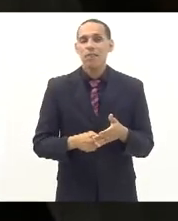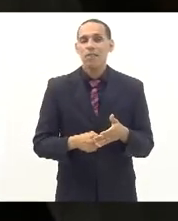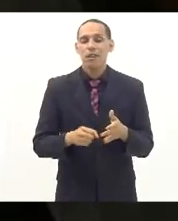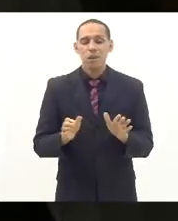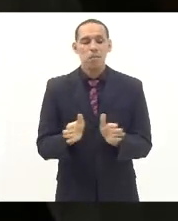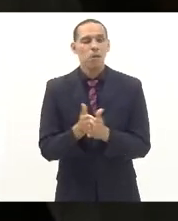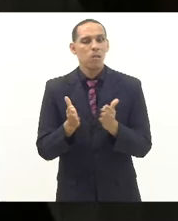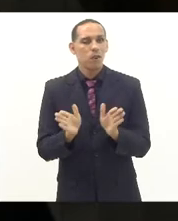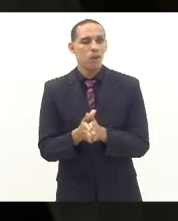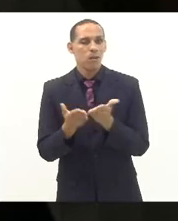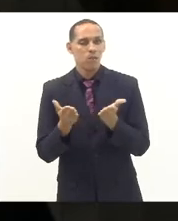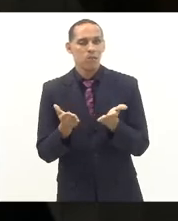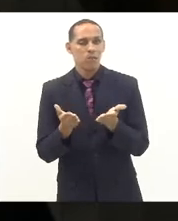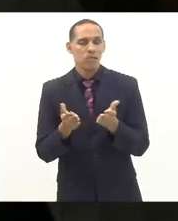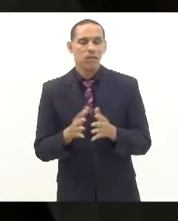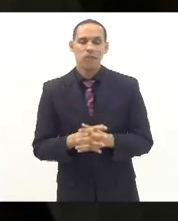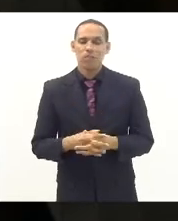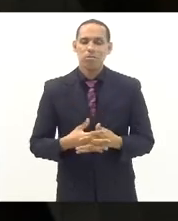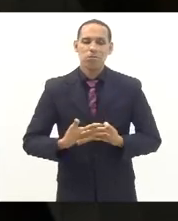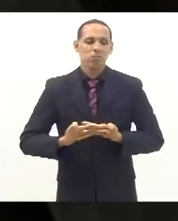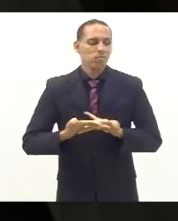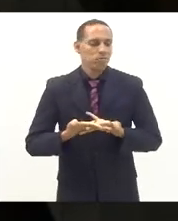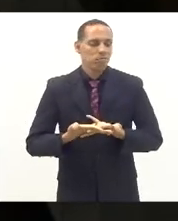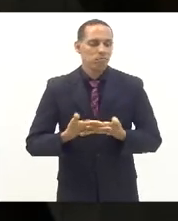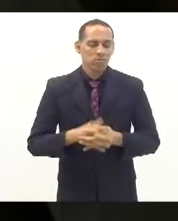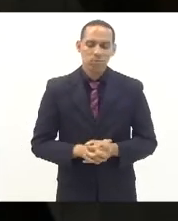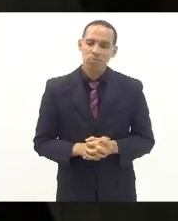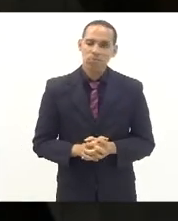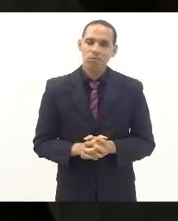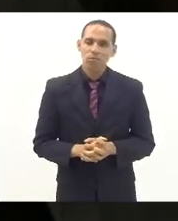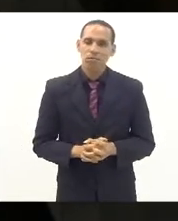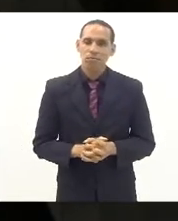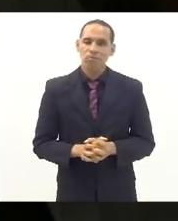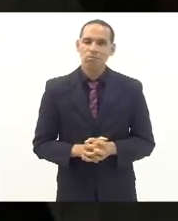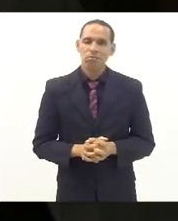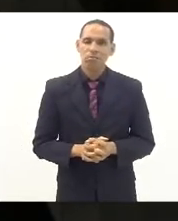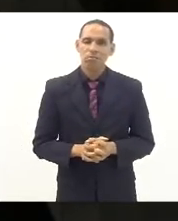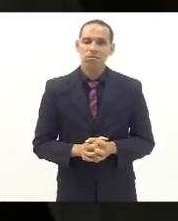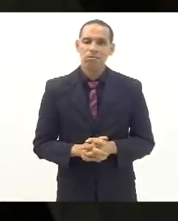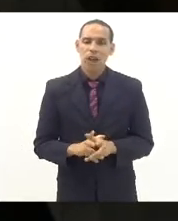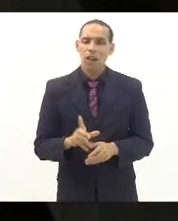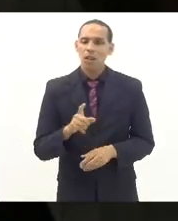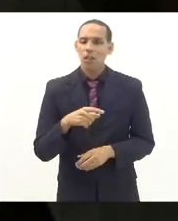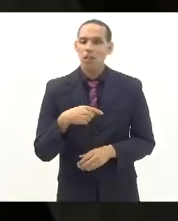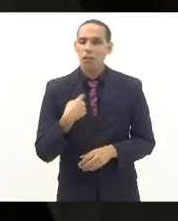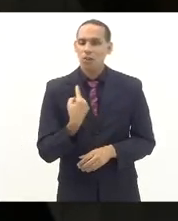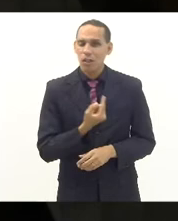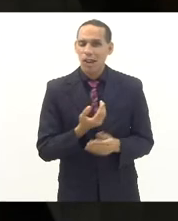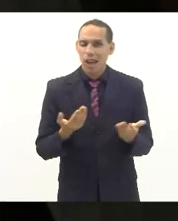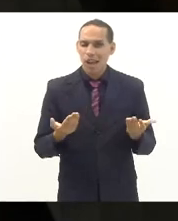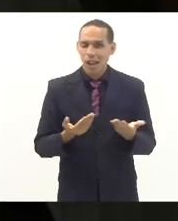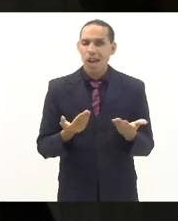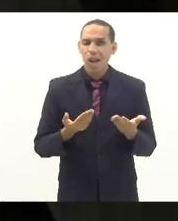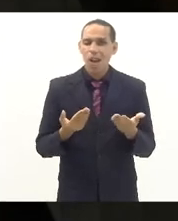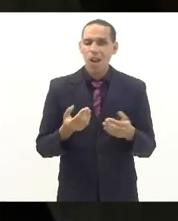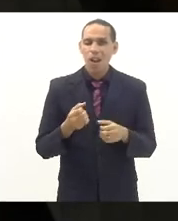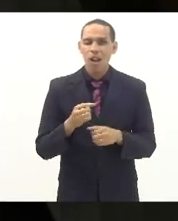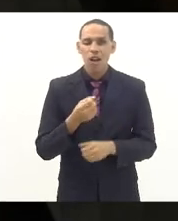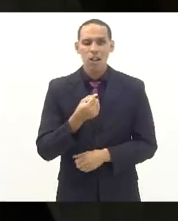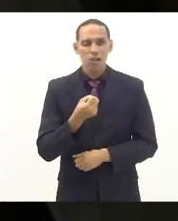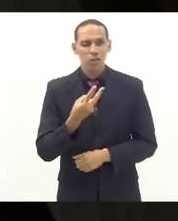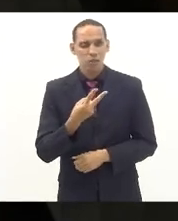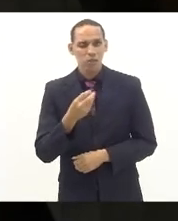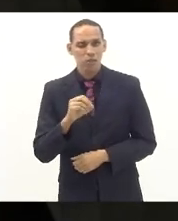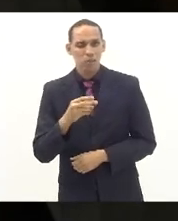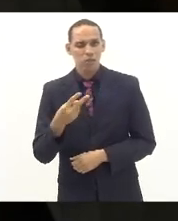e a pobreza hora nós vamos atravessando o ano de 2022